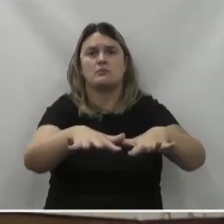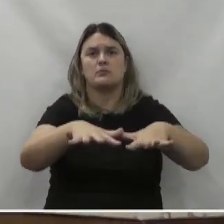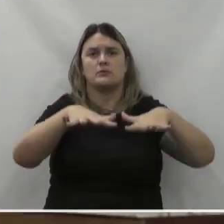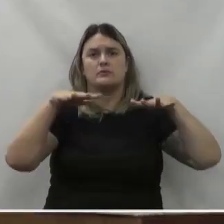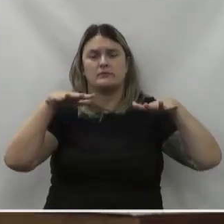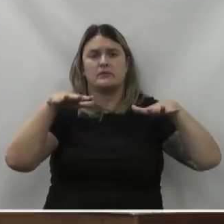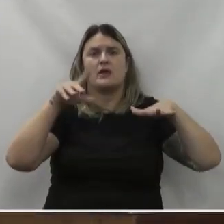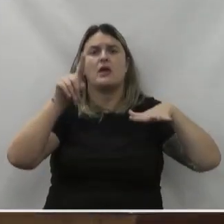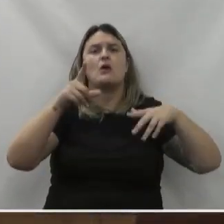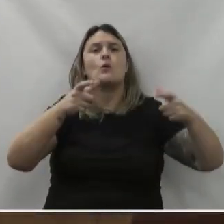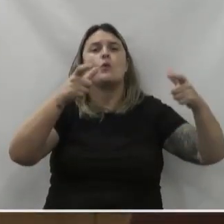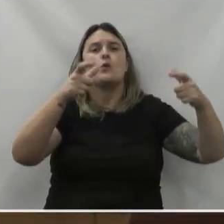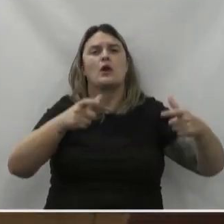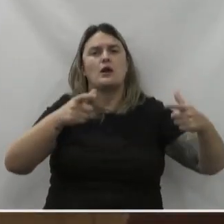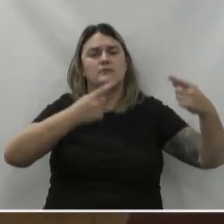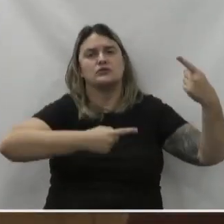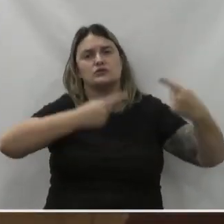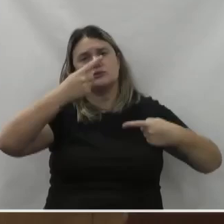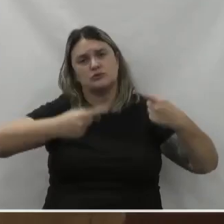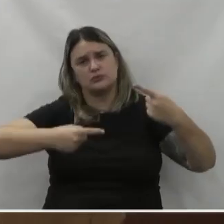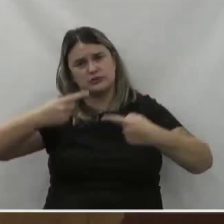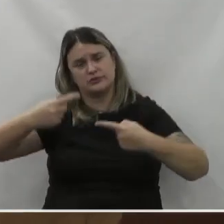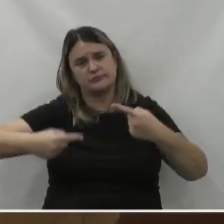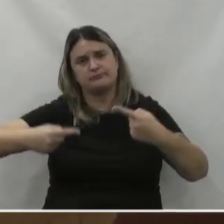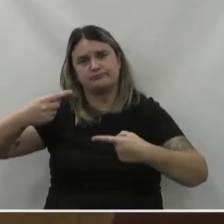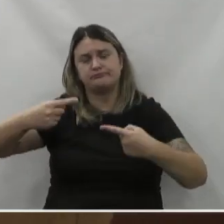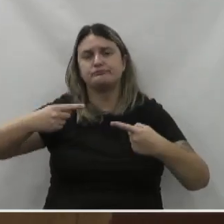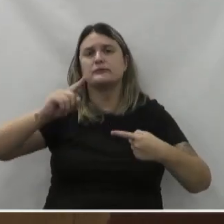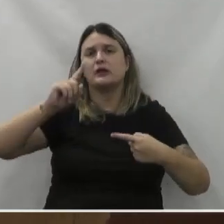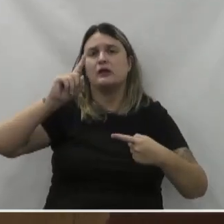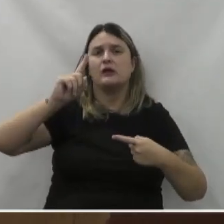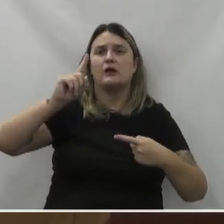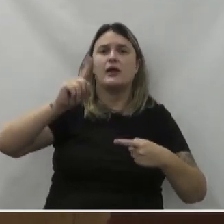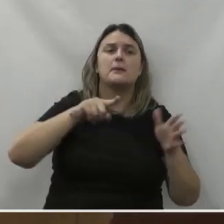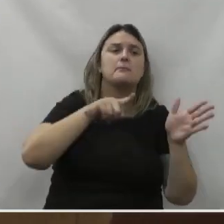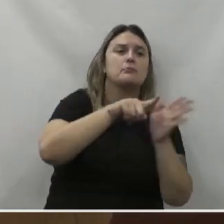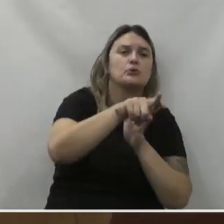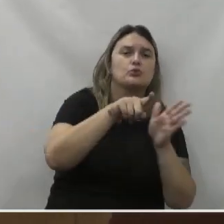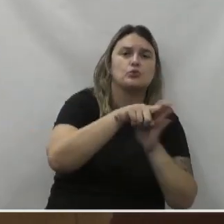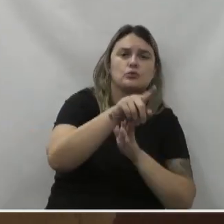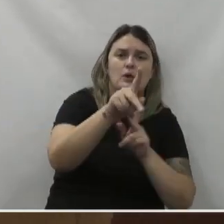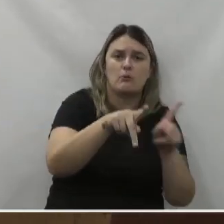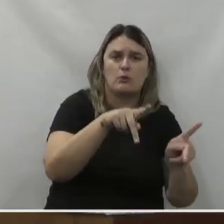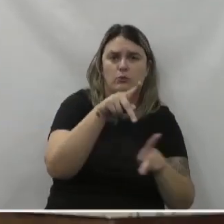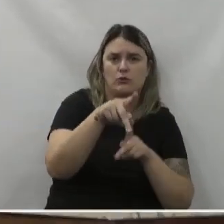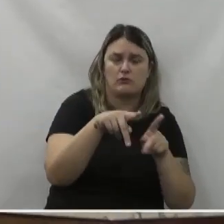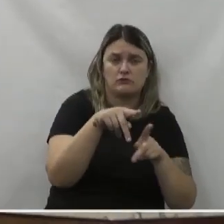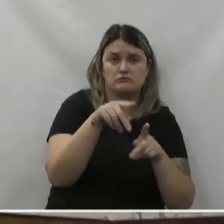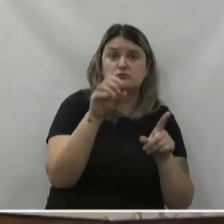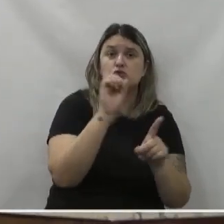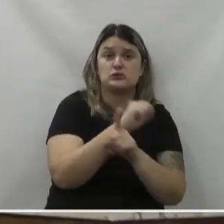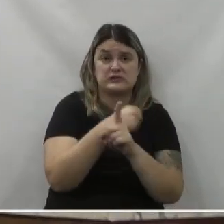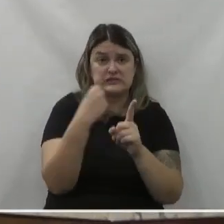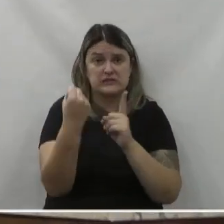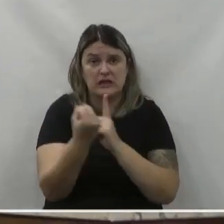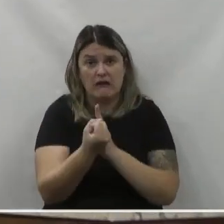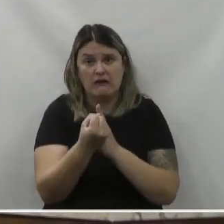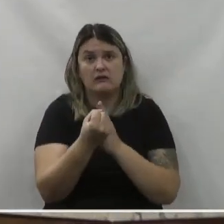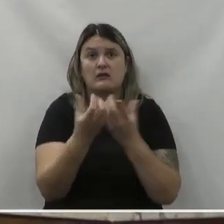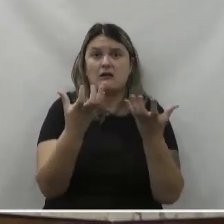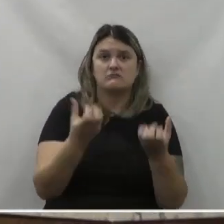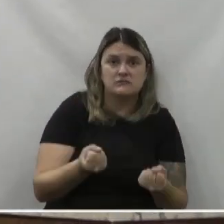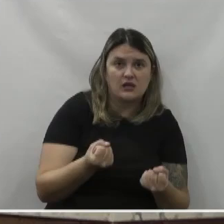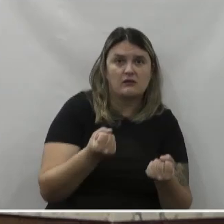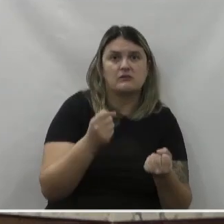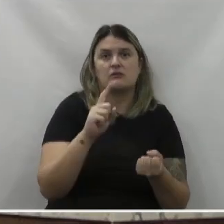um espaço para debates, né? É uma consulta à população, sociedade civil organizada